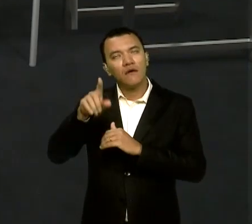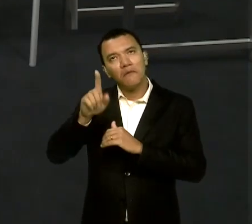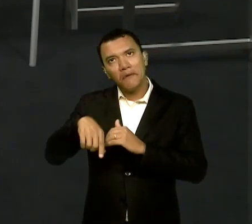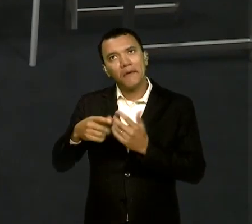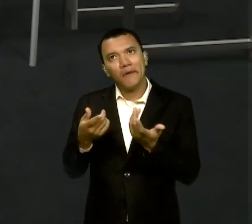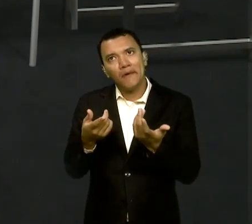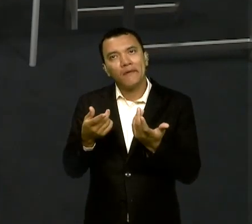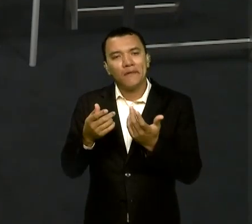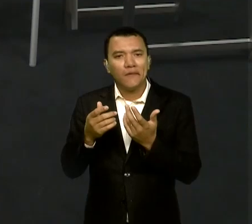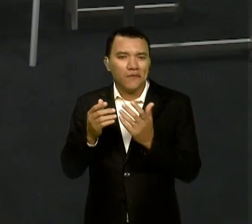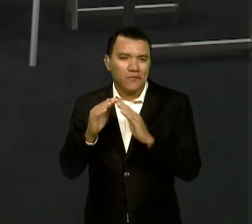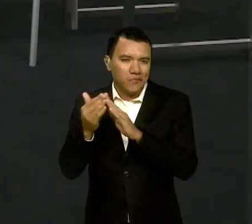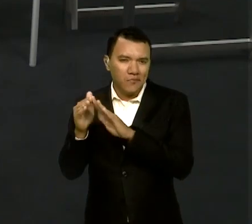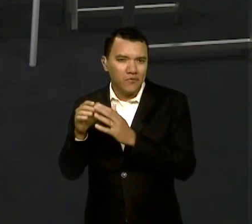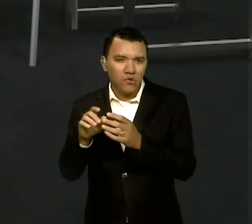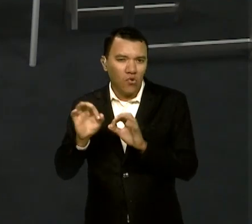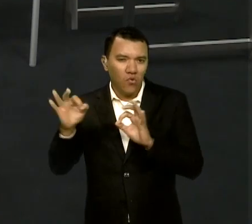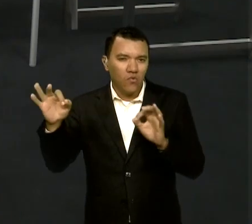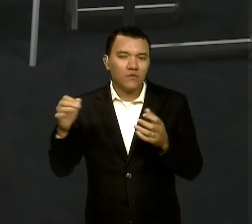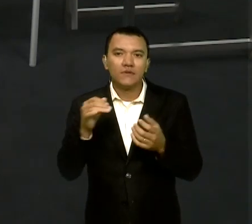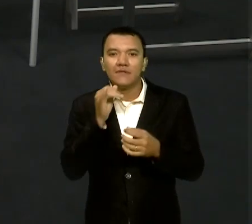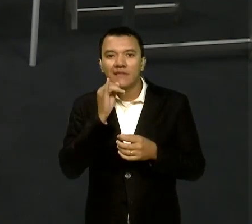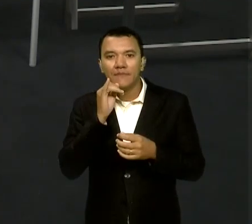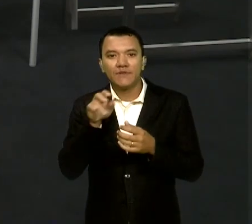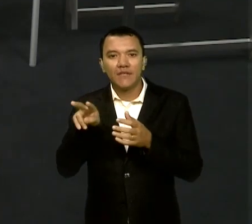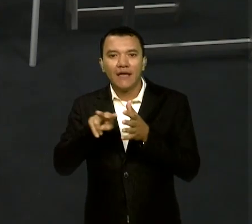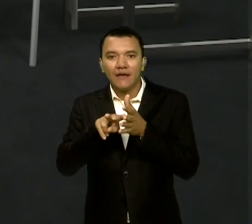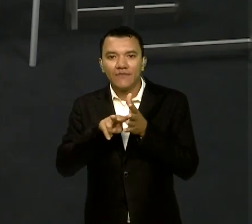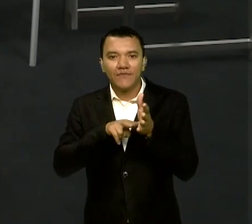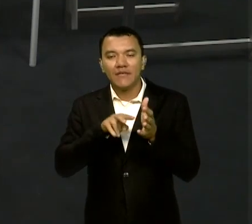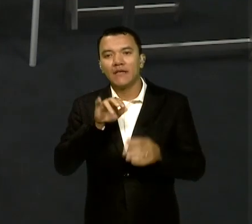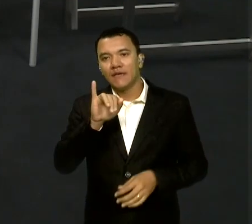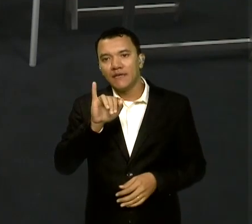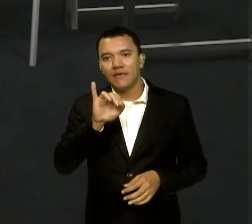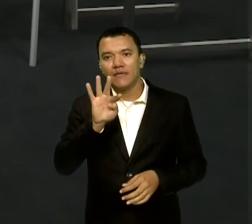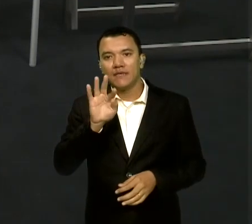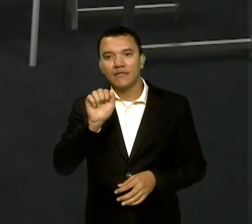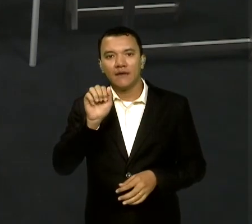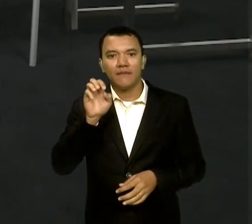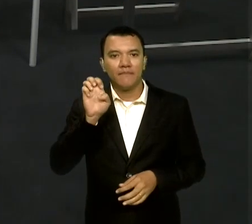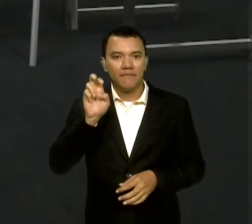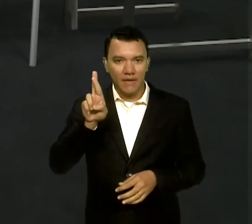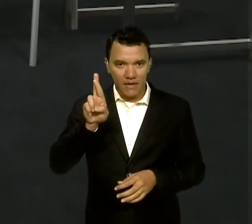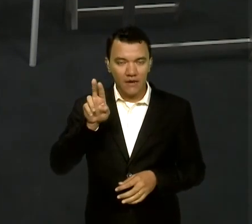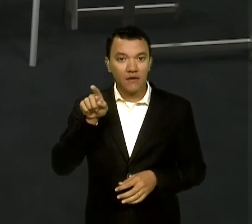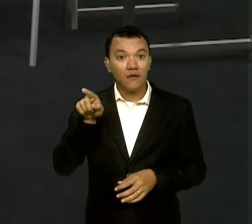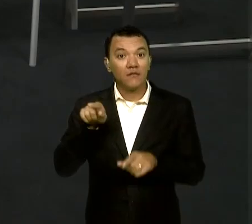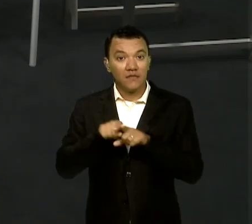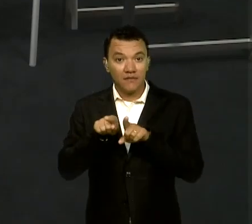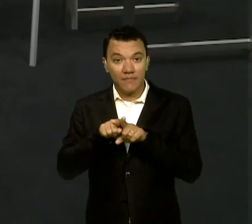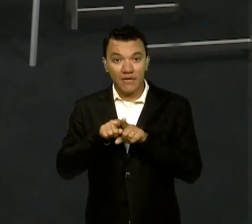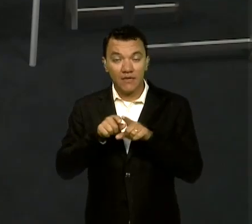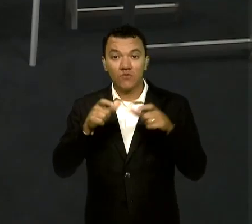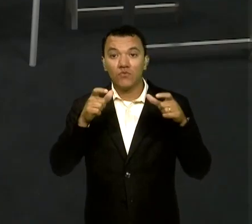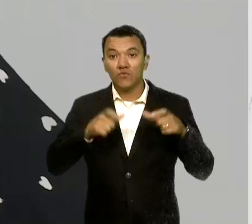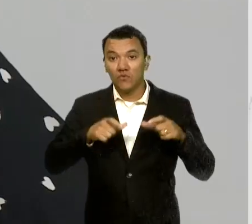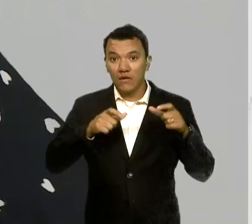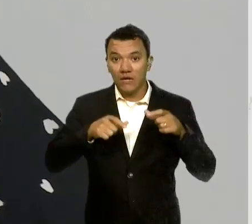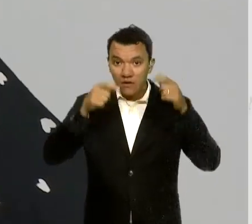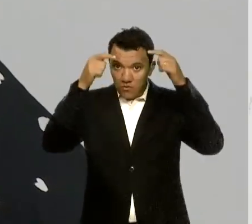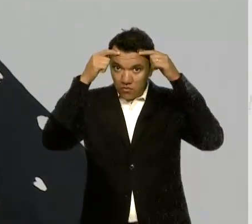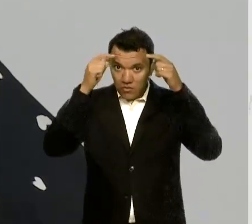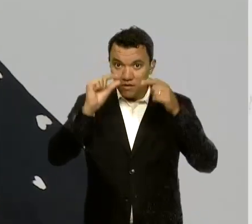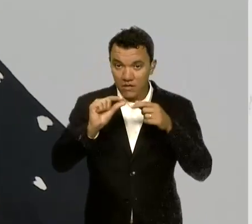consideradas periferia. Com sim. certeza. Não é a Vila Itamar, não é o Coroado. Sim, nós trabalhamos, esse nosso trabalho